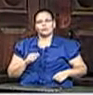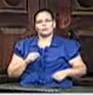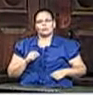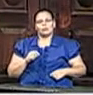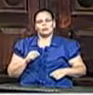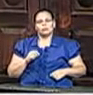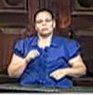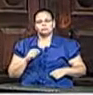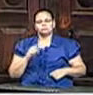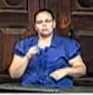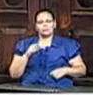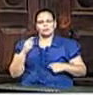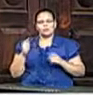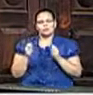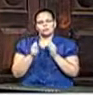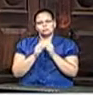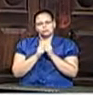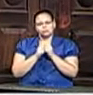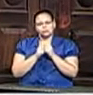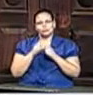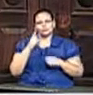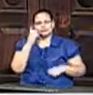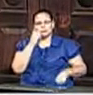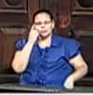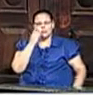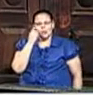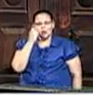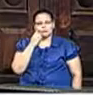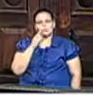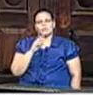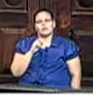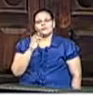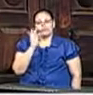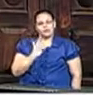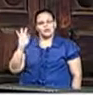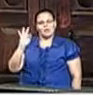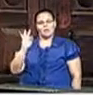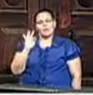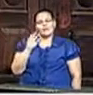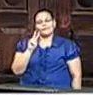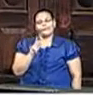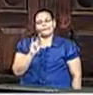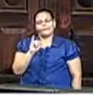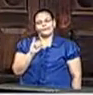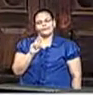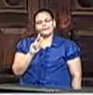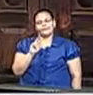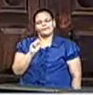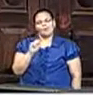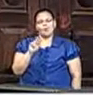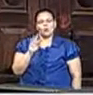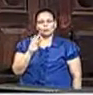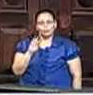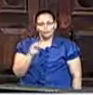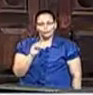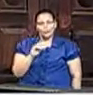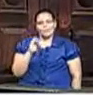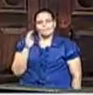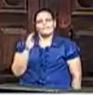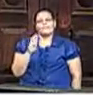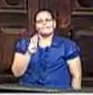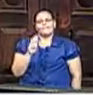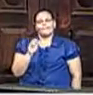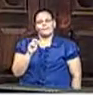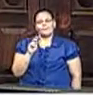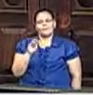com o então deputado federal Vivaldo Barbosa, deputado federal Luiz Alfredo Salomão, ambos do Rio de